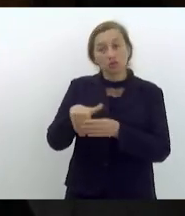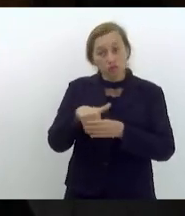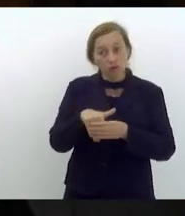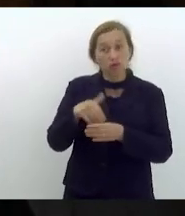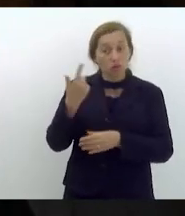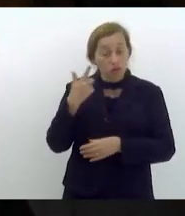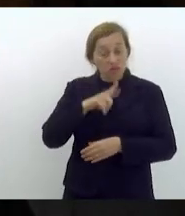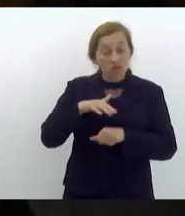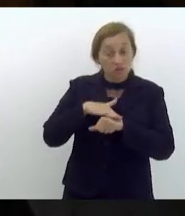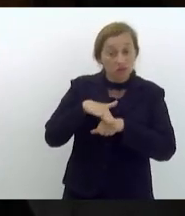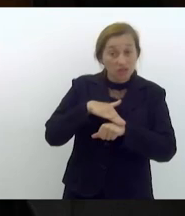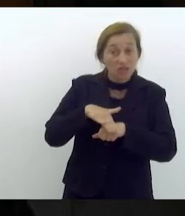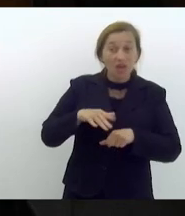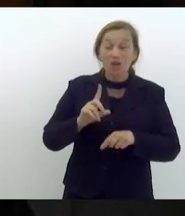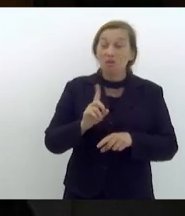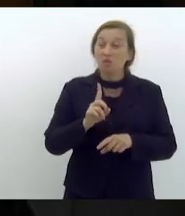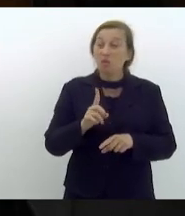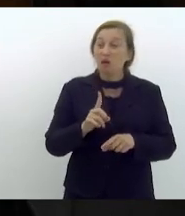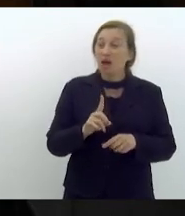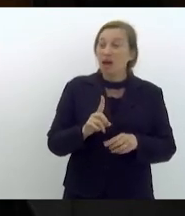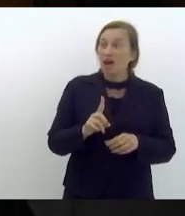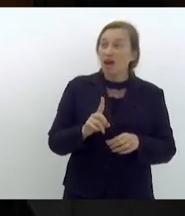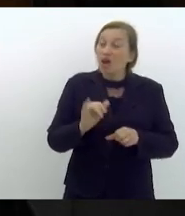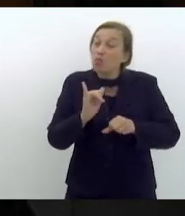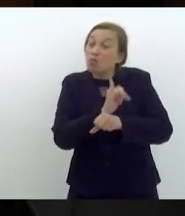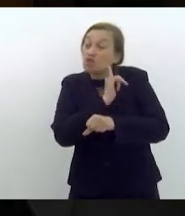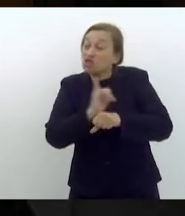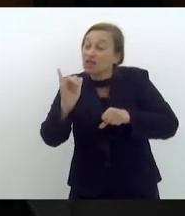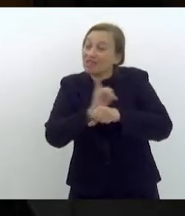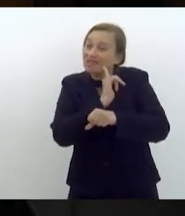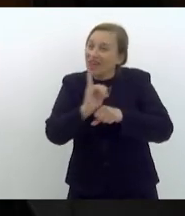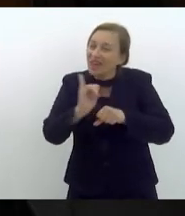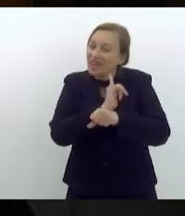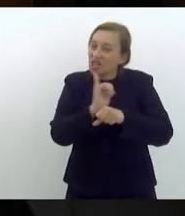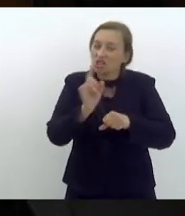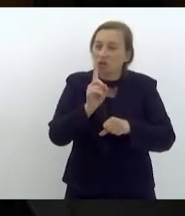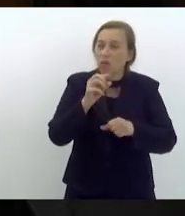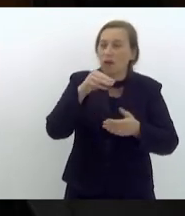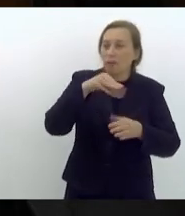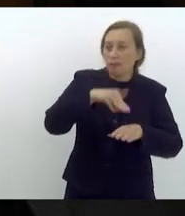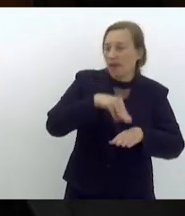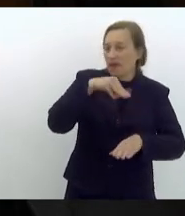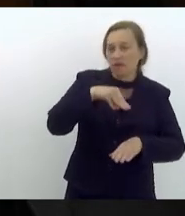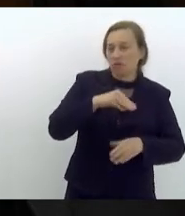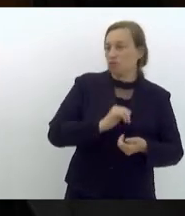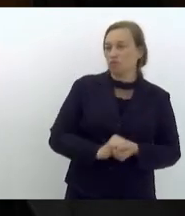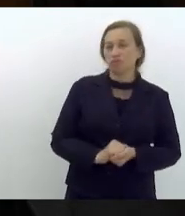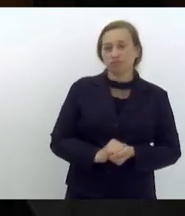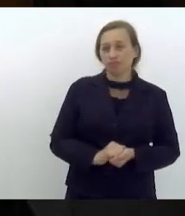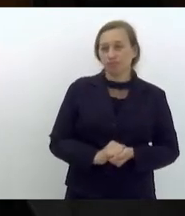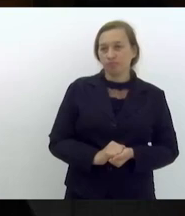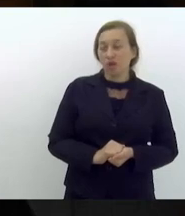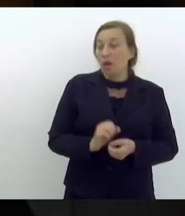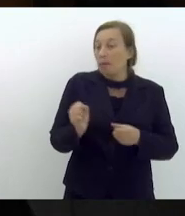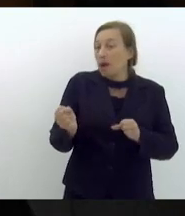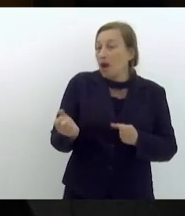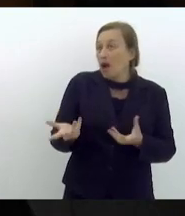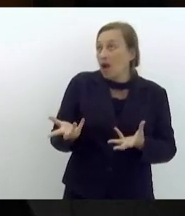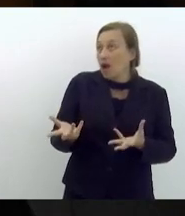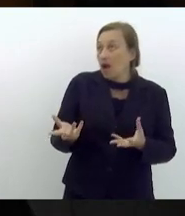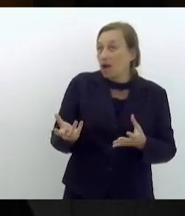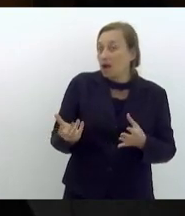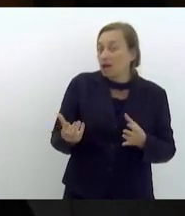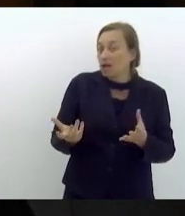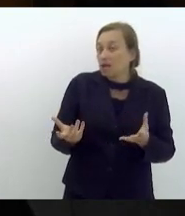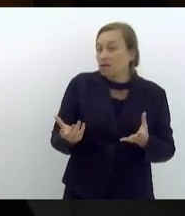entendendo isto não é método de procedimento para construir para construir